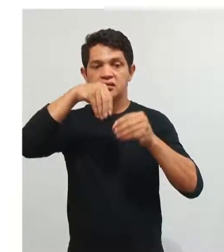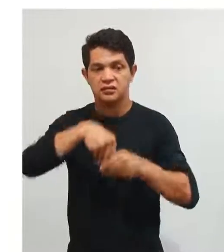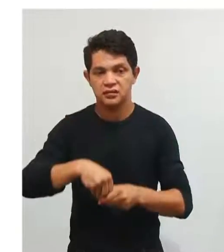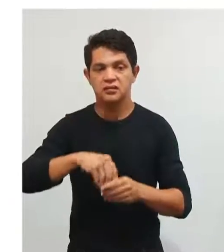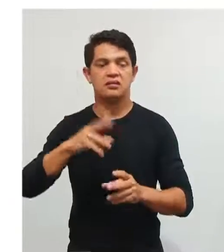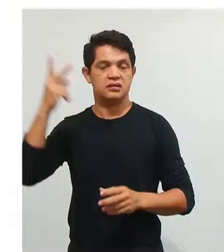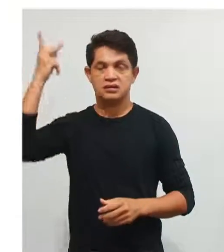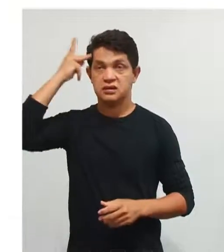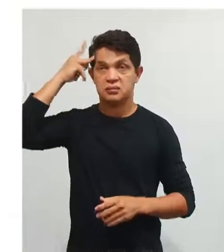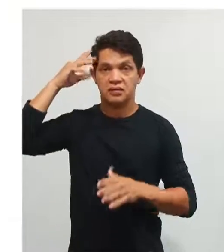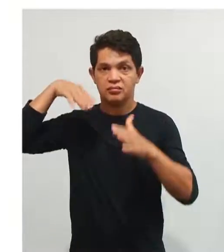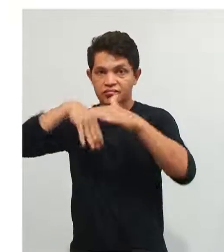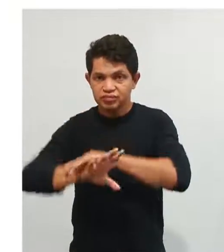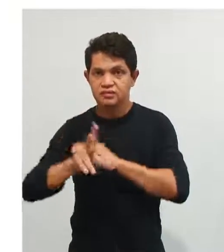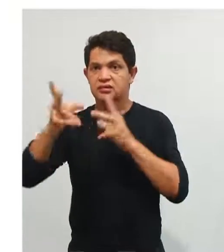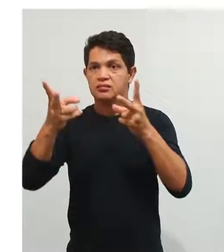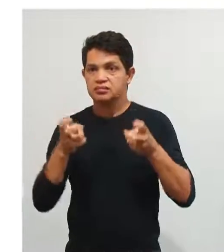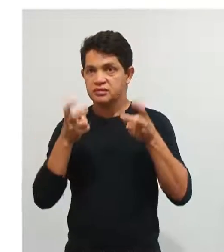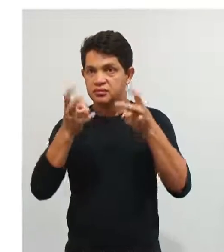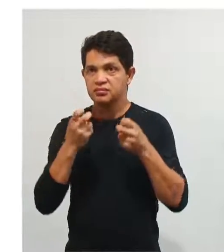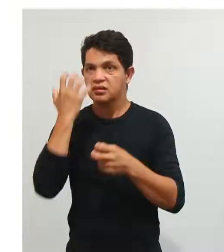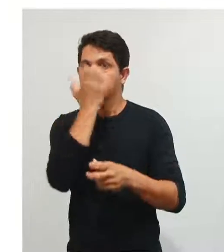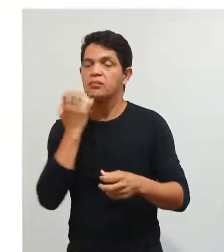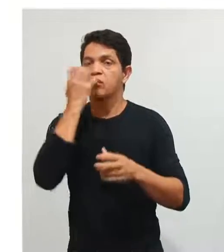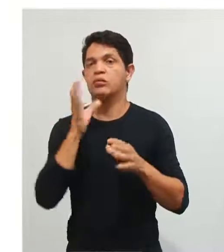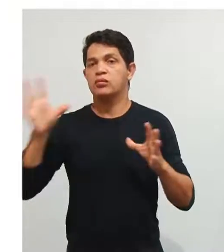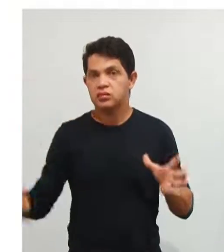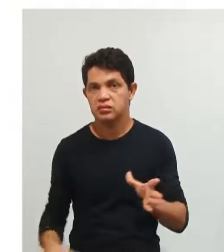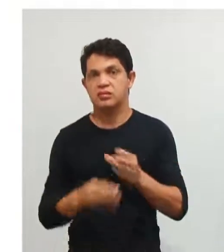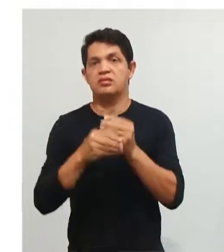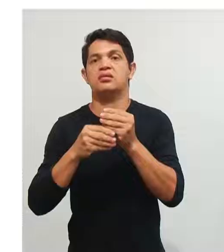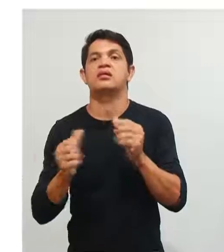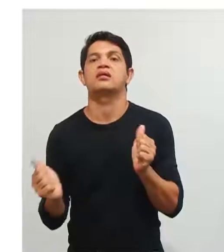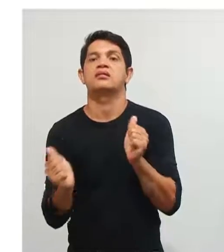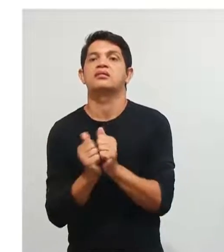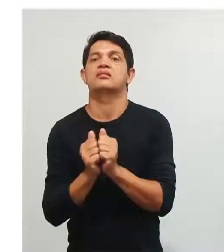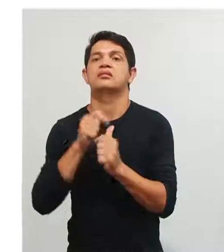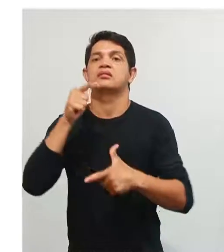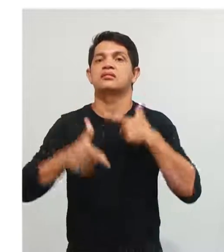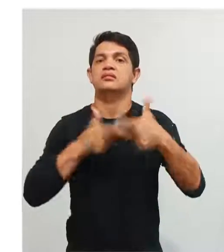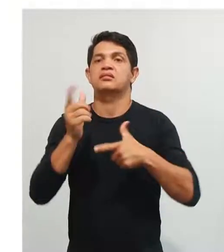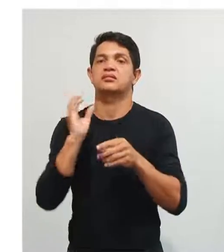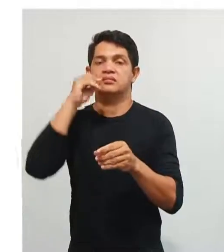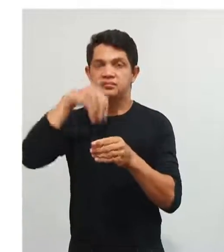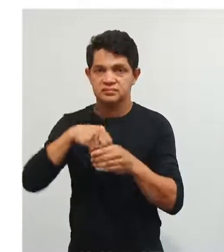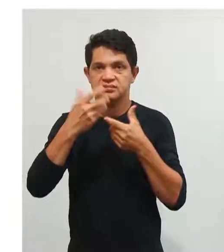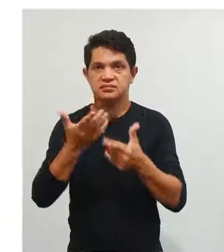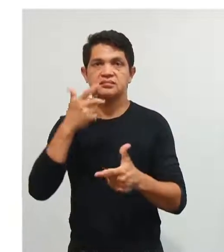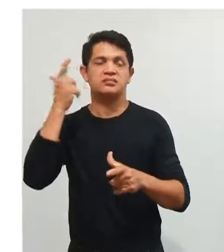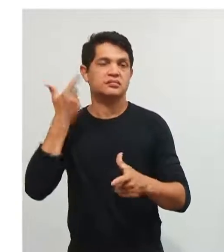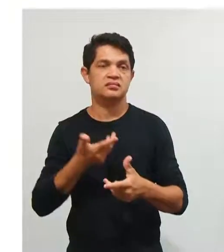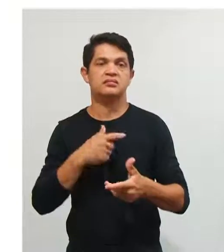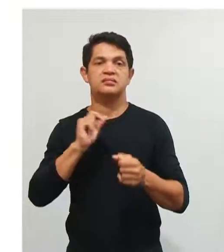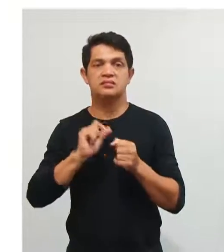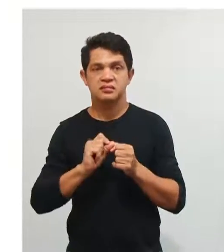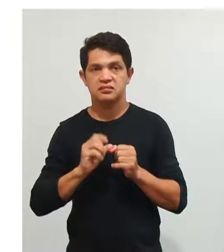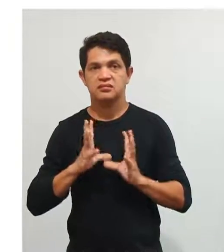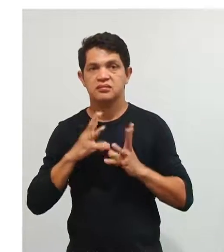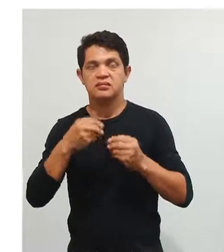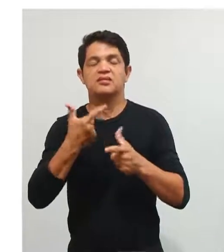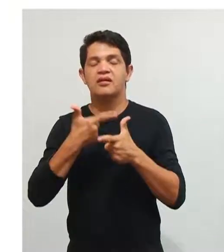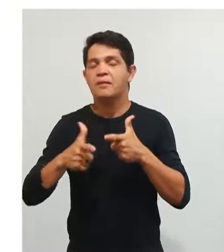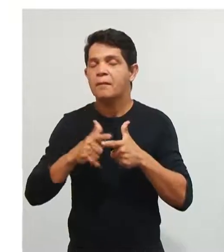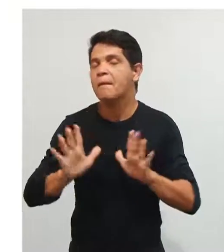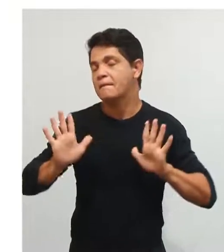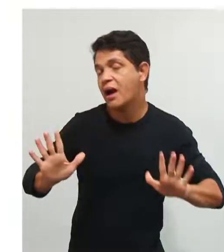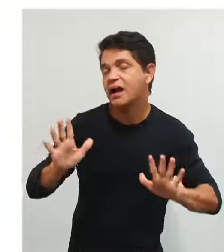São Paulo e ia ao ar aos domingos à tarde, depois das partidas de futebol. Então, havia um programa